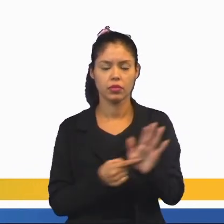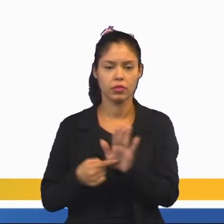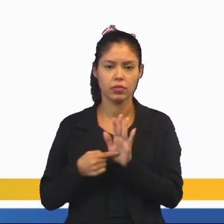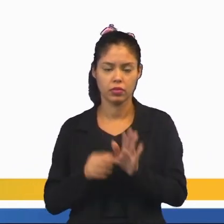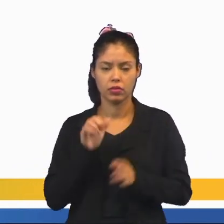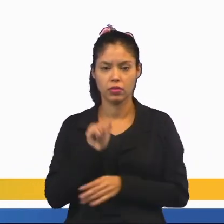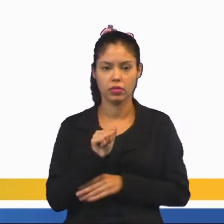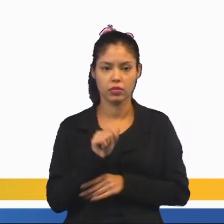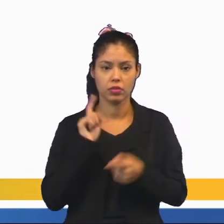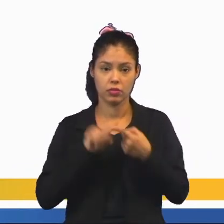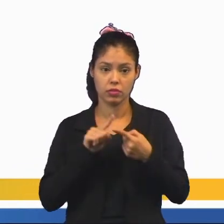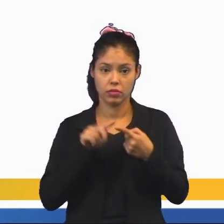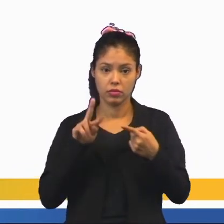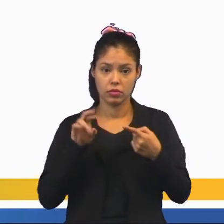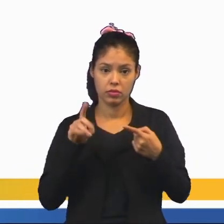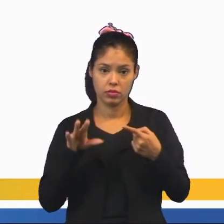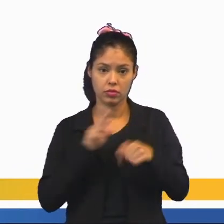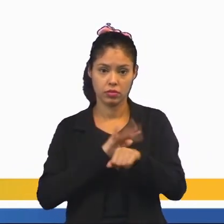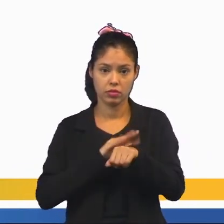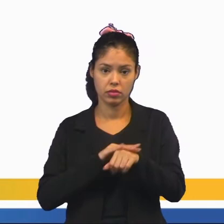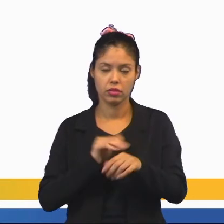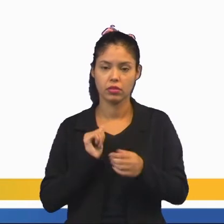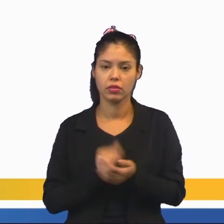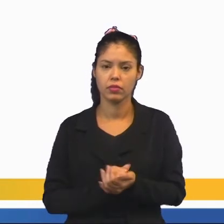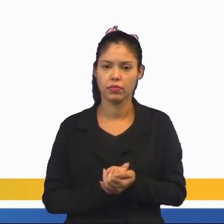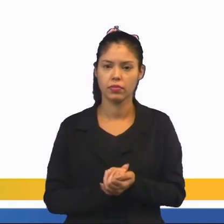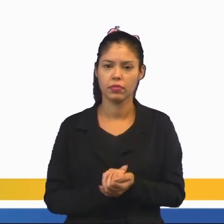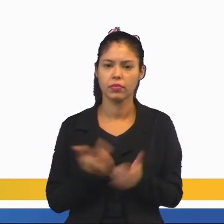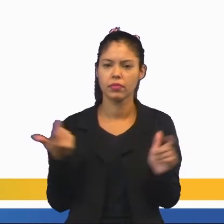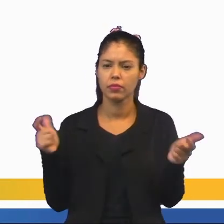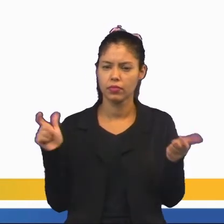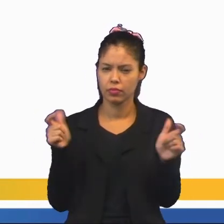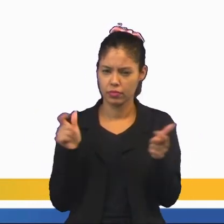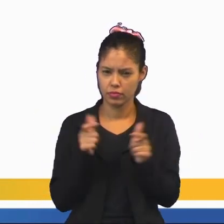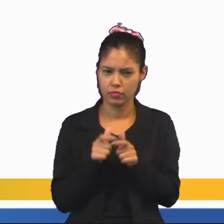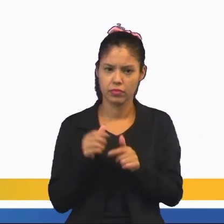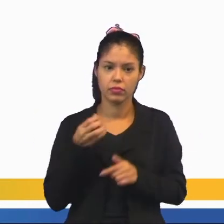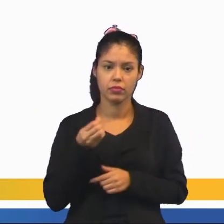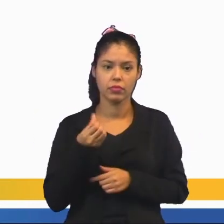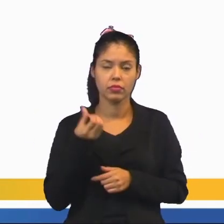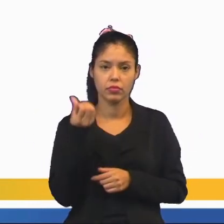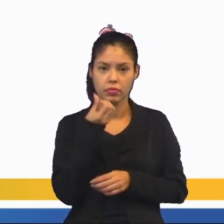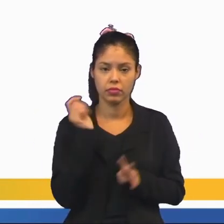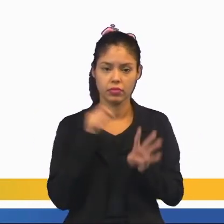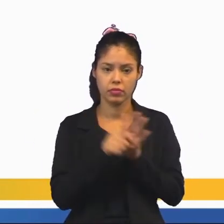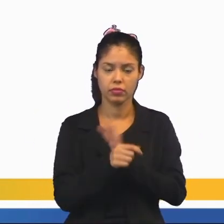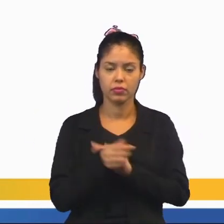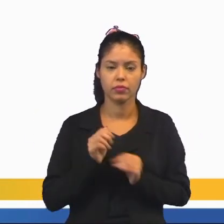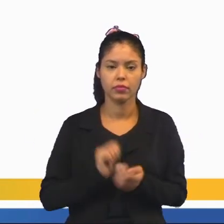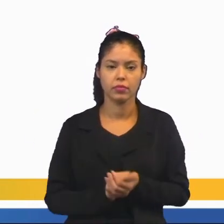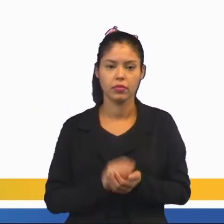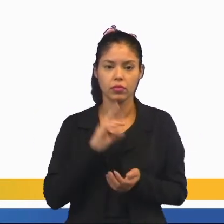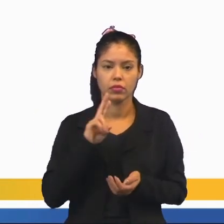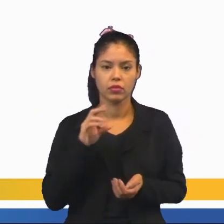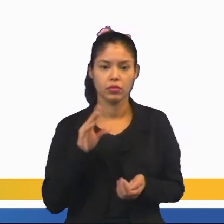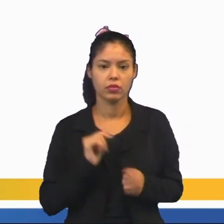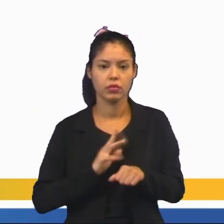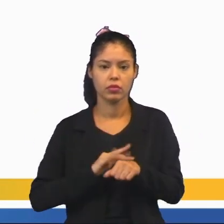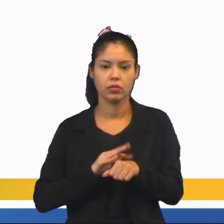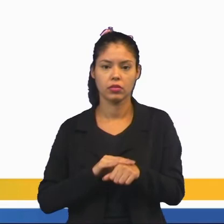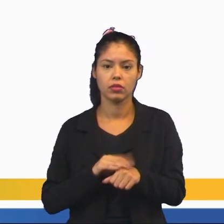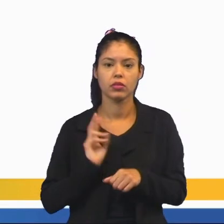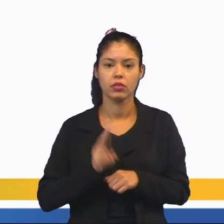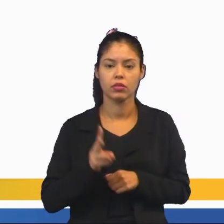nas formas: primeira, aguda, doenças persiste por menos de 6 meses. A